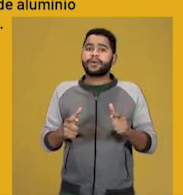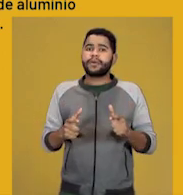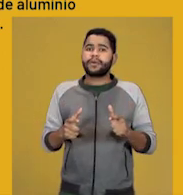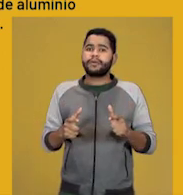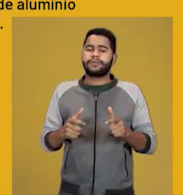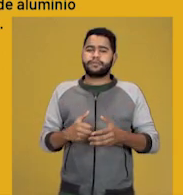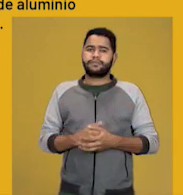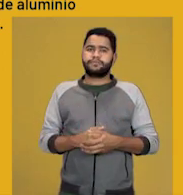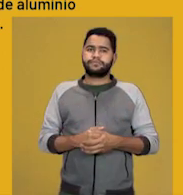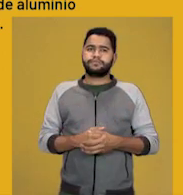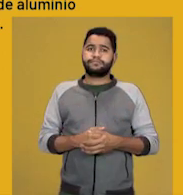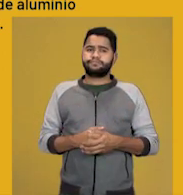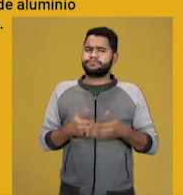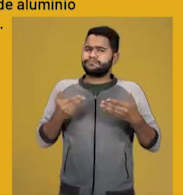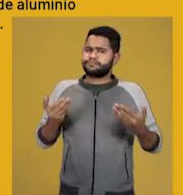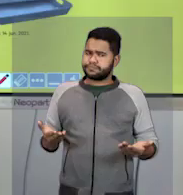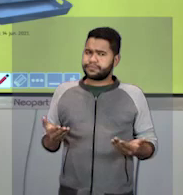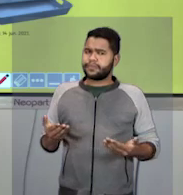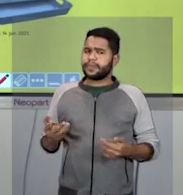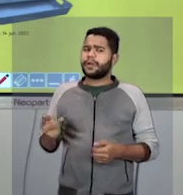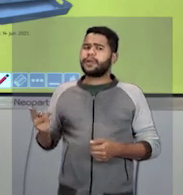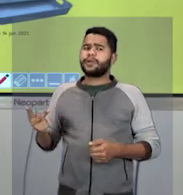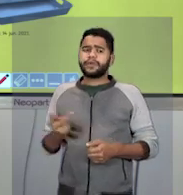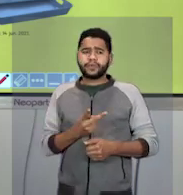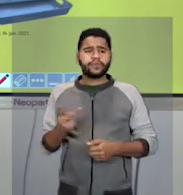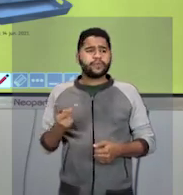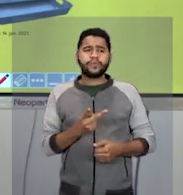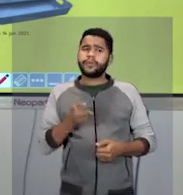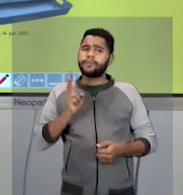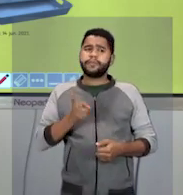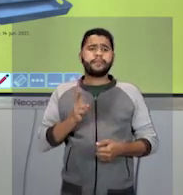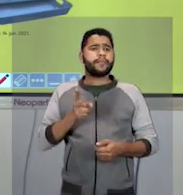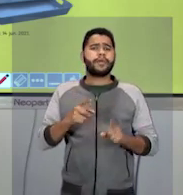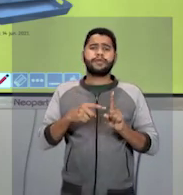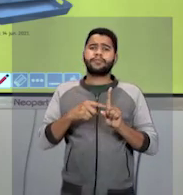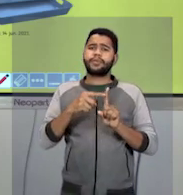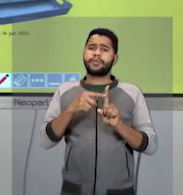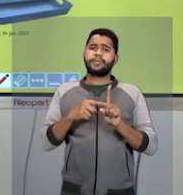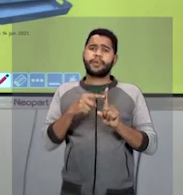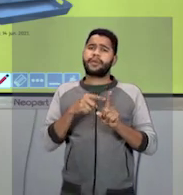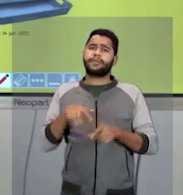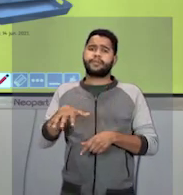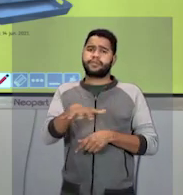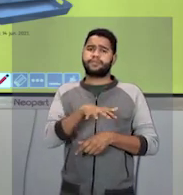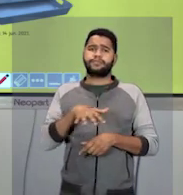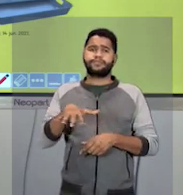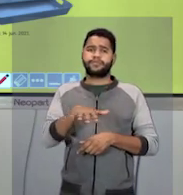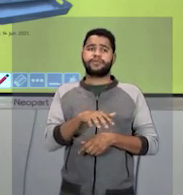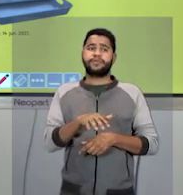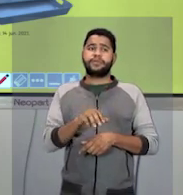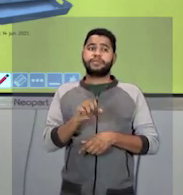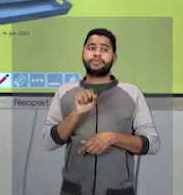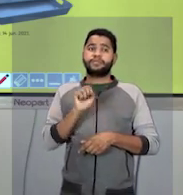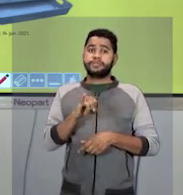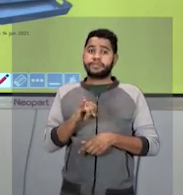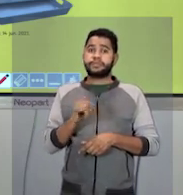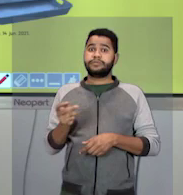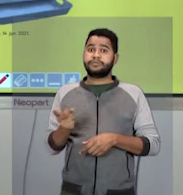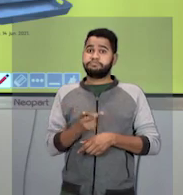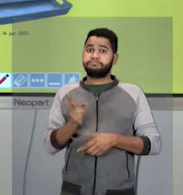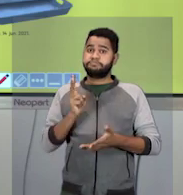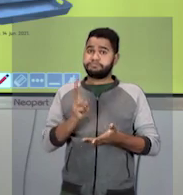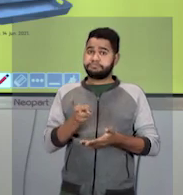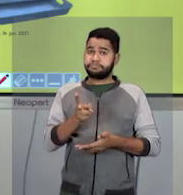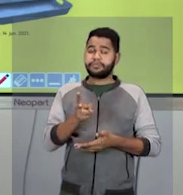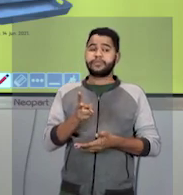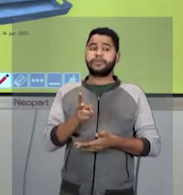do laboratório. Então, ambas estão na mesma temperatura ambiente, certo? Se elas estão à mesma temperatura